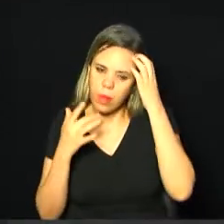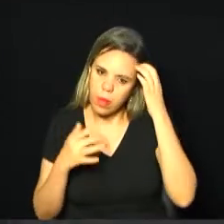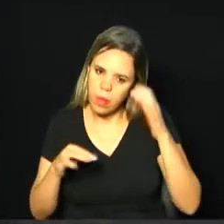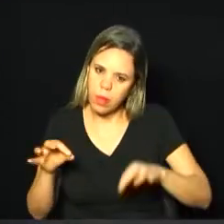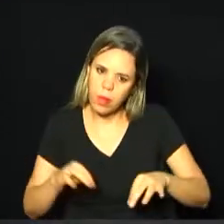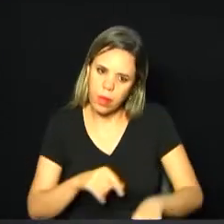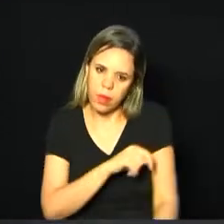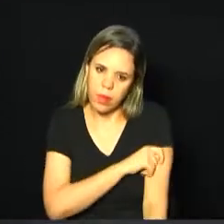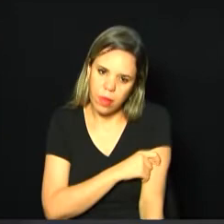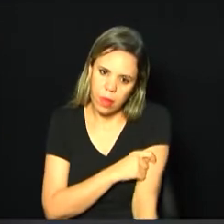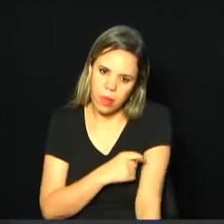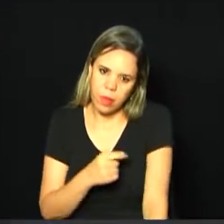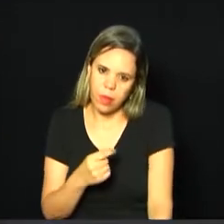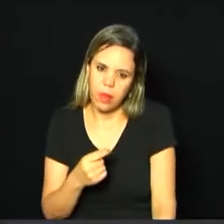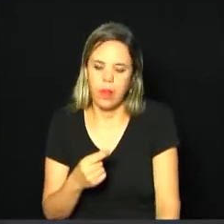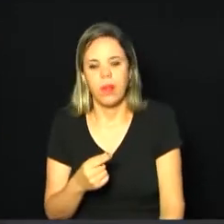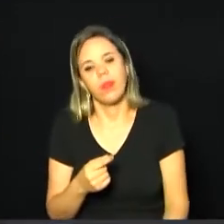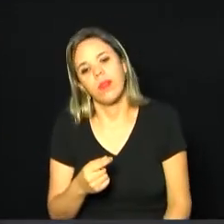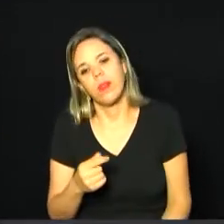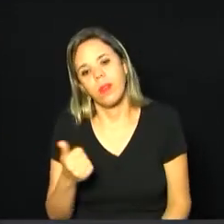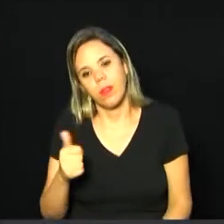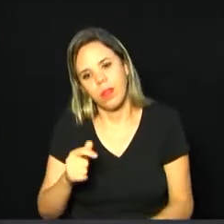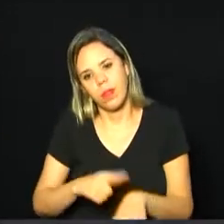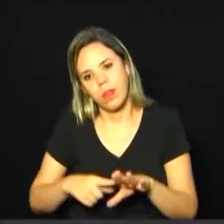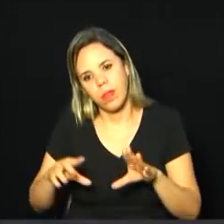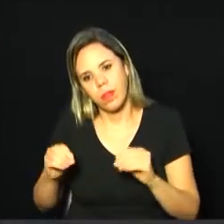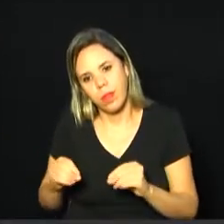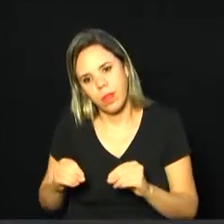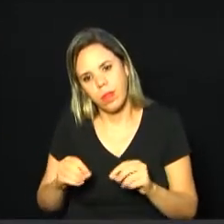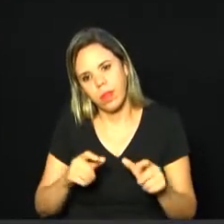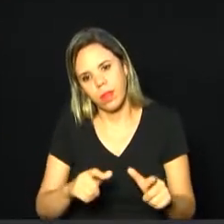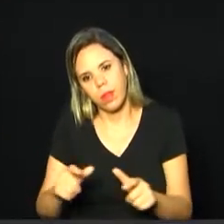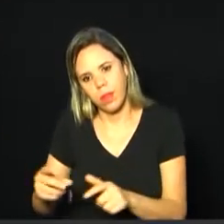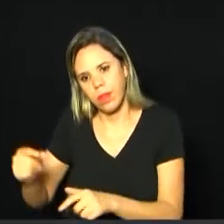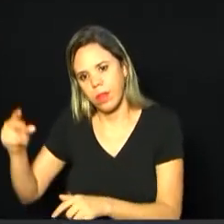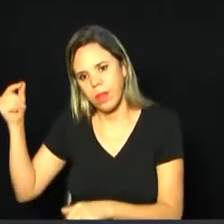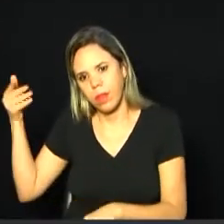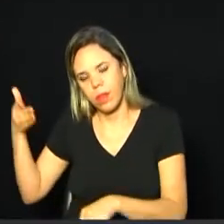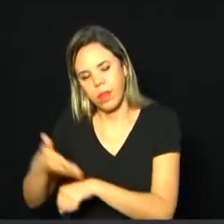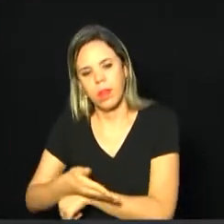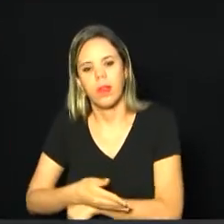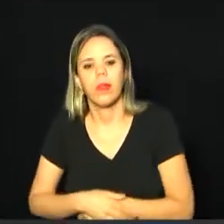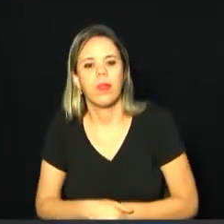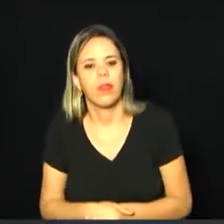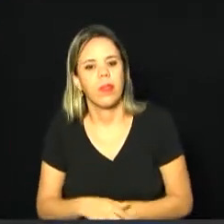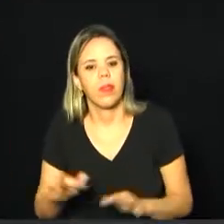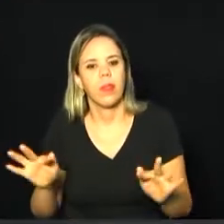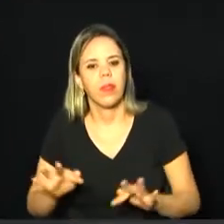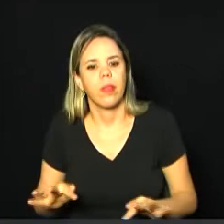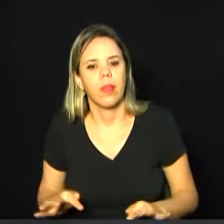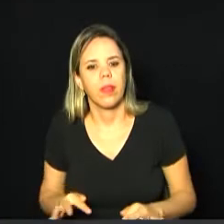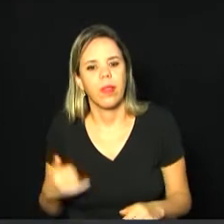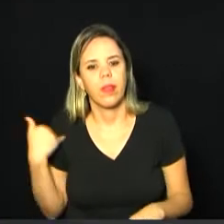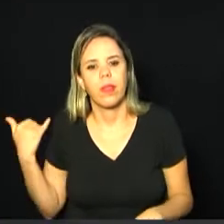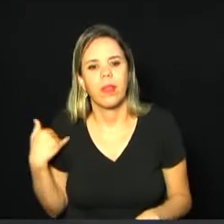e como fazer batata no quarto ele